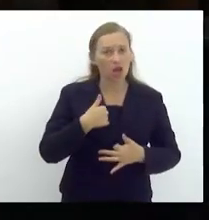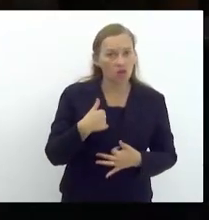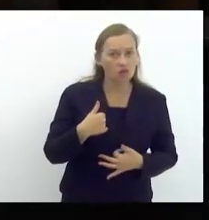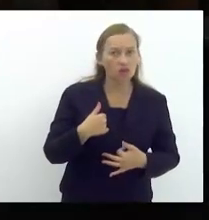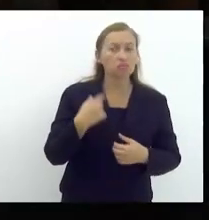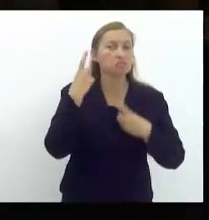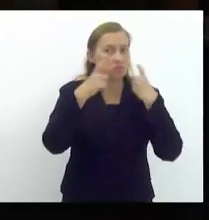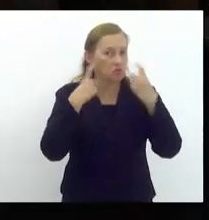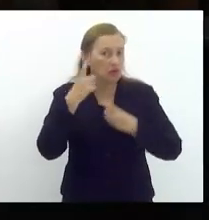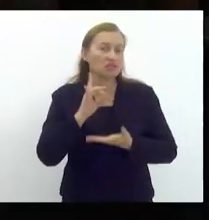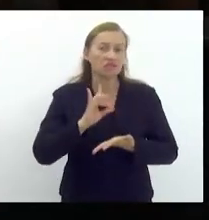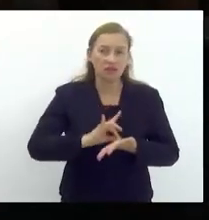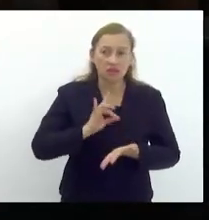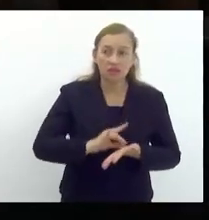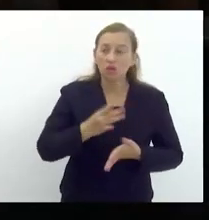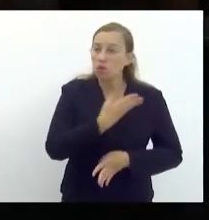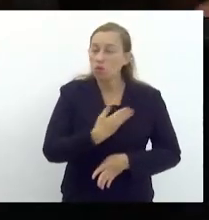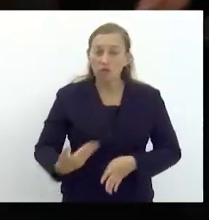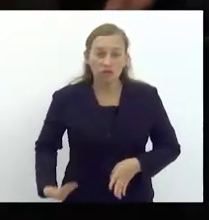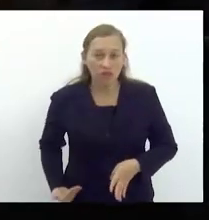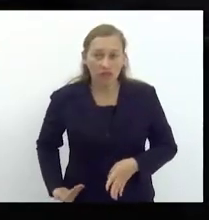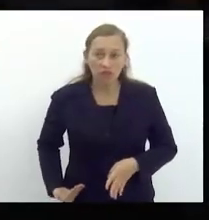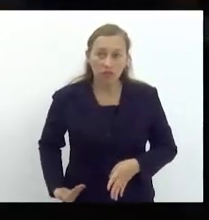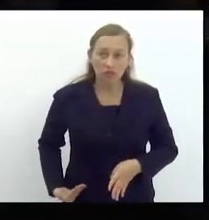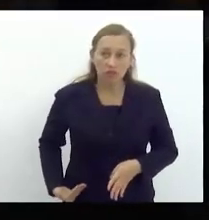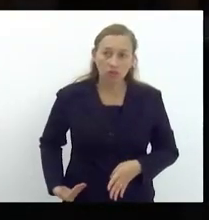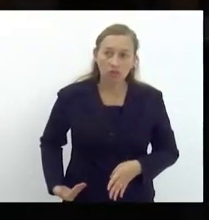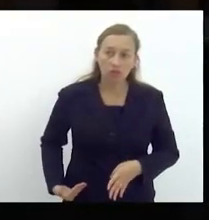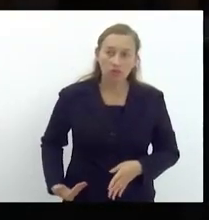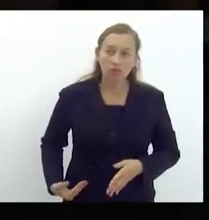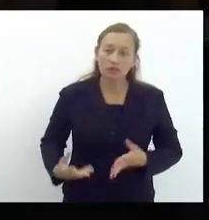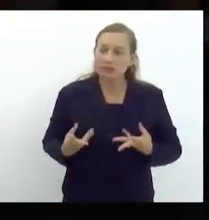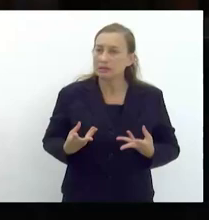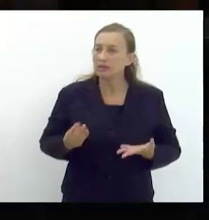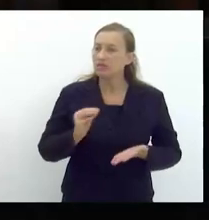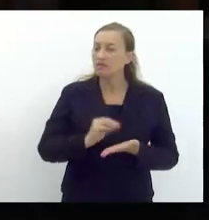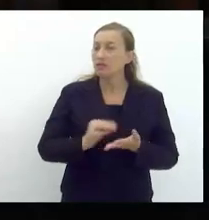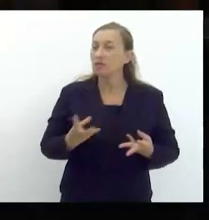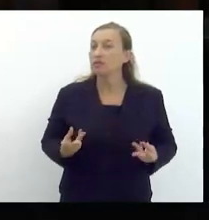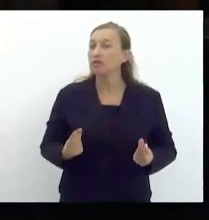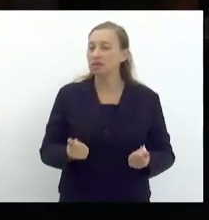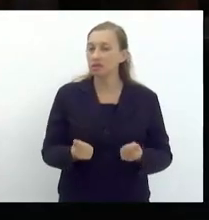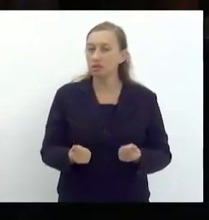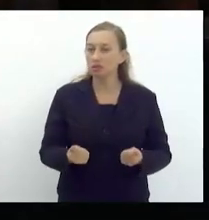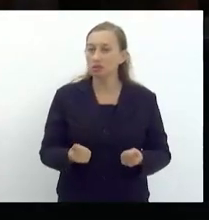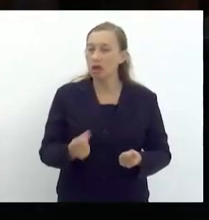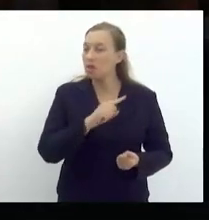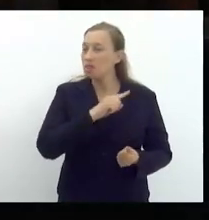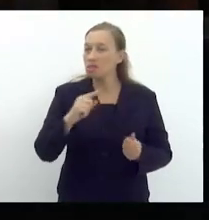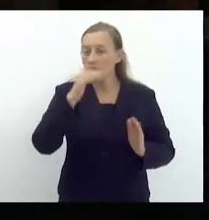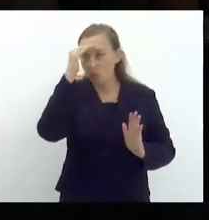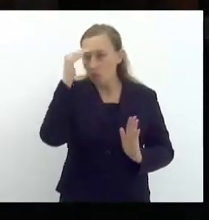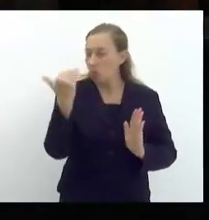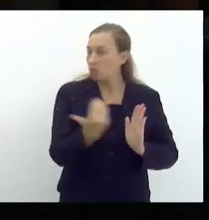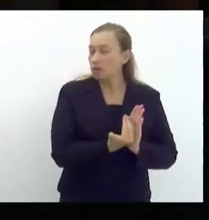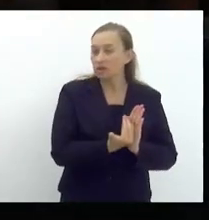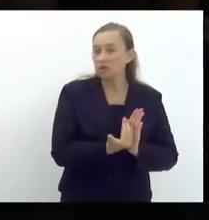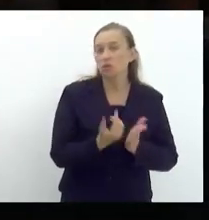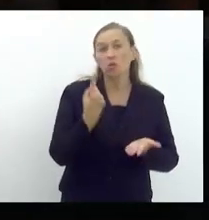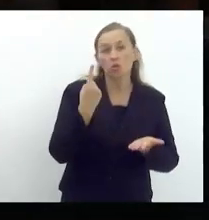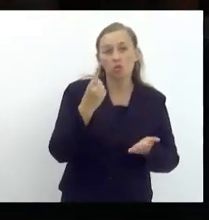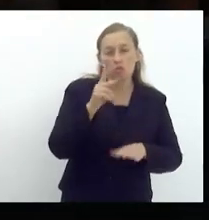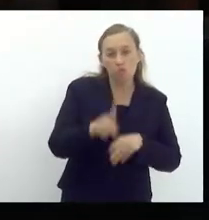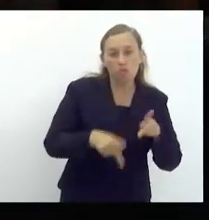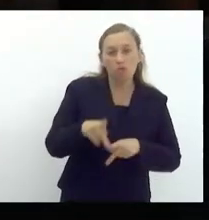muito preocupada o governador na sua insensatez descompromisso com a população